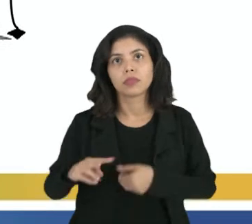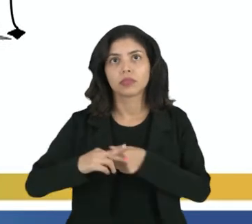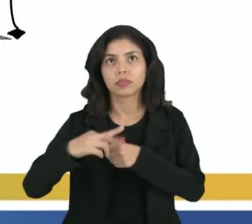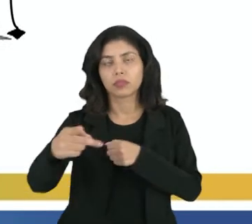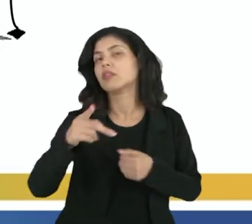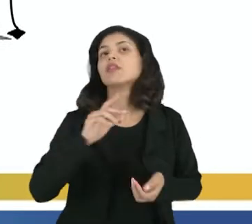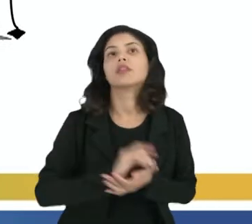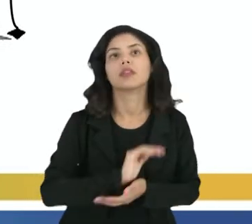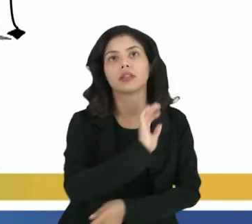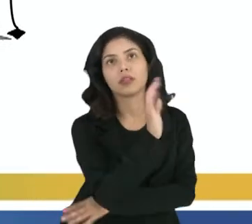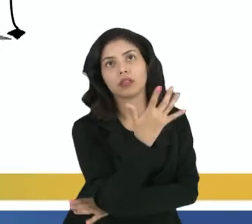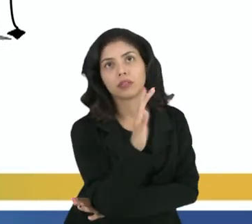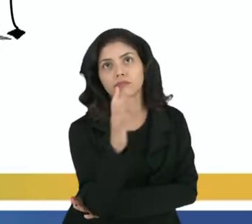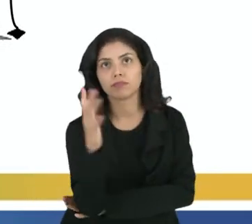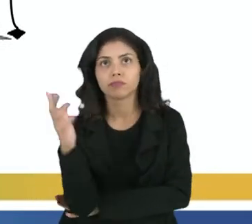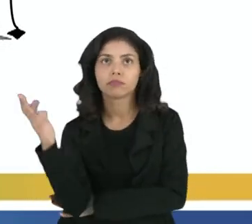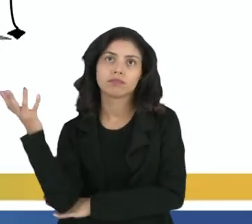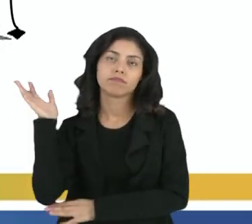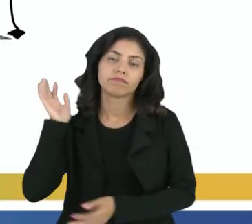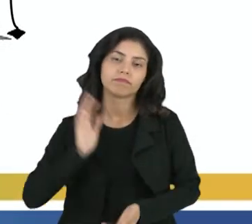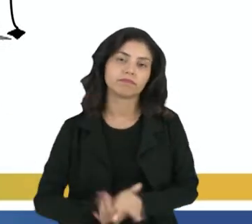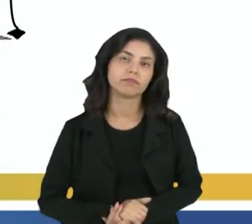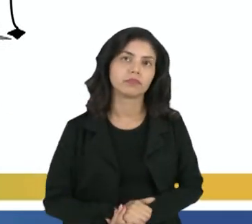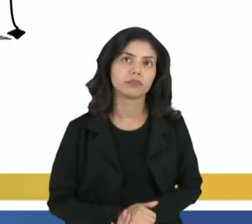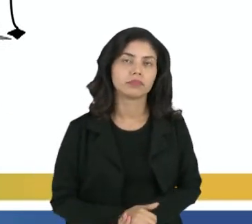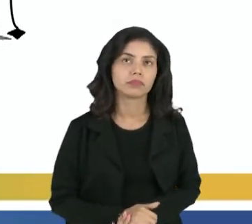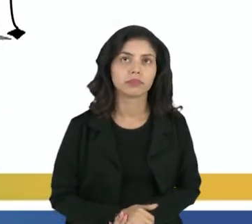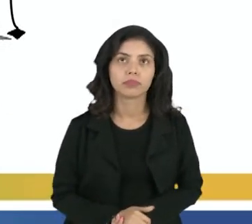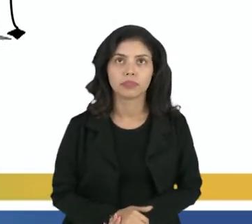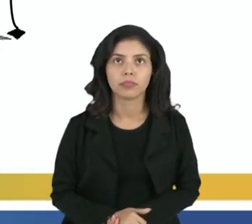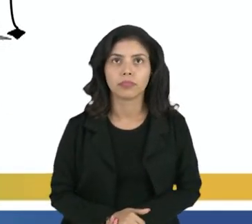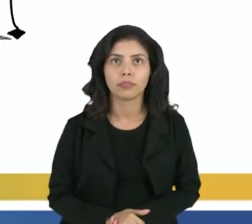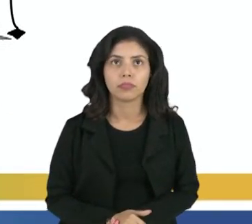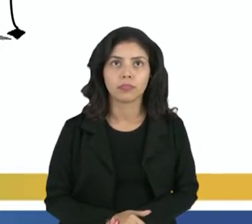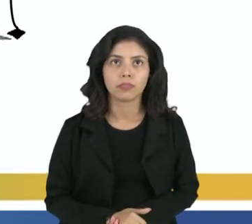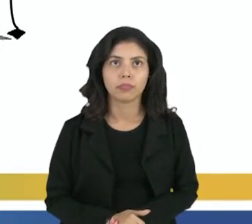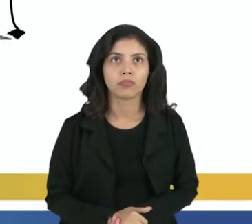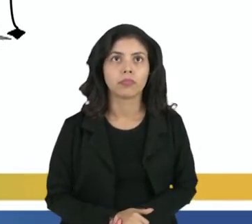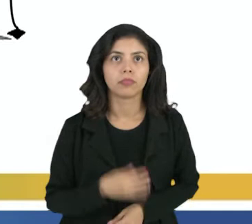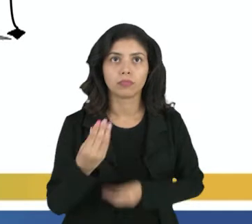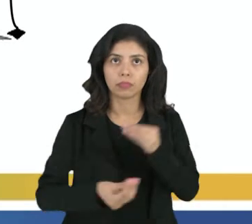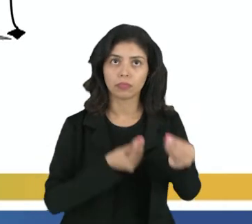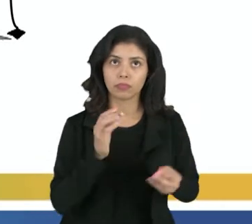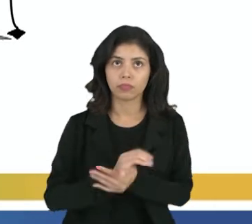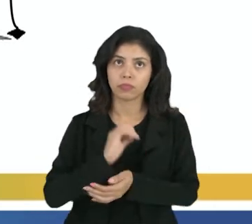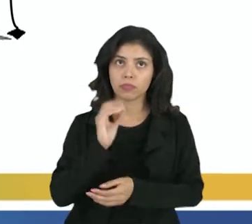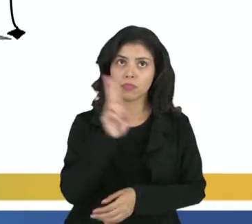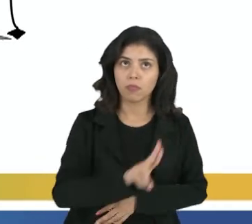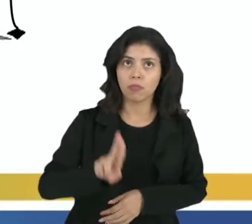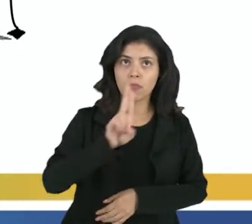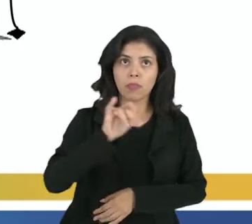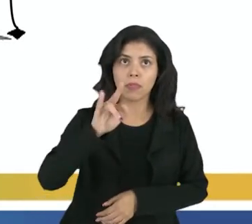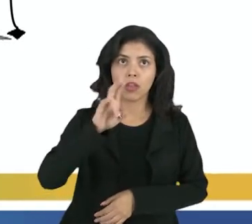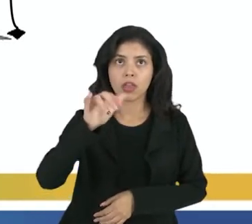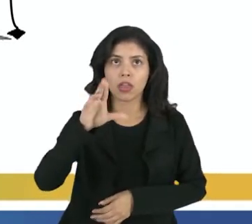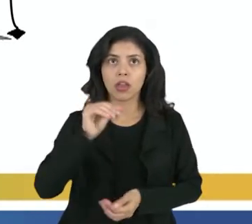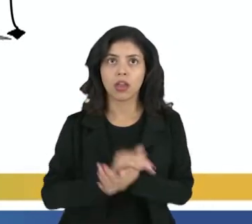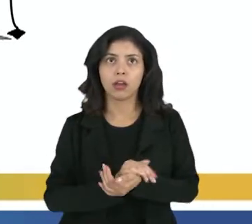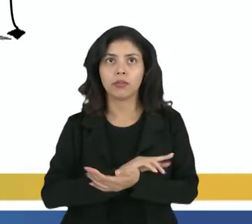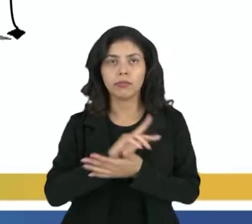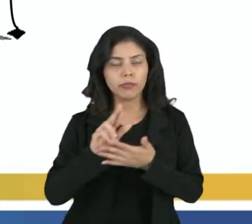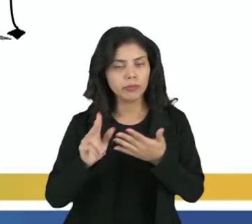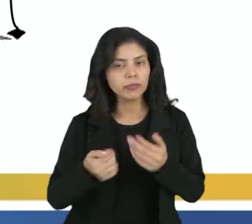vai ocasionar, né, vai trazer reflexo para o meio ambiente. Como? O uso inconsciente